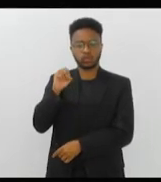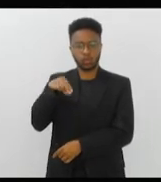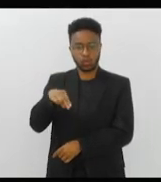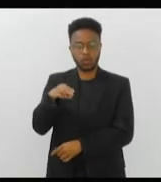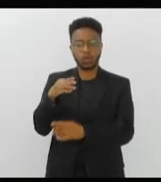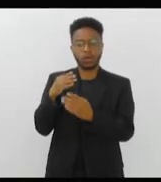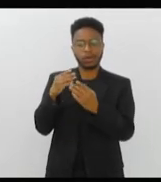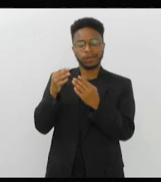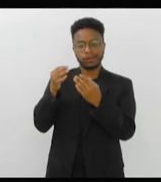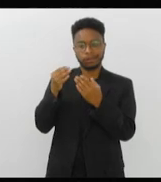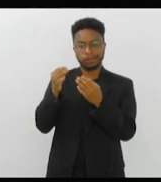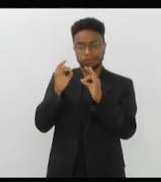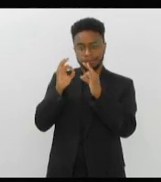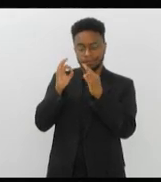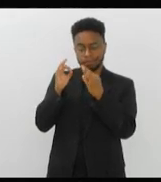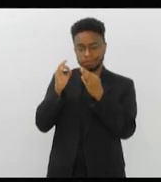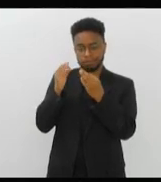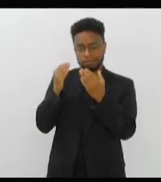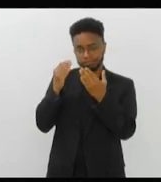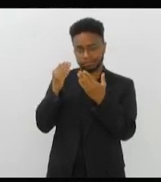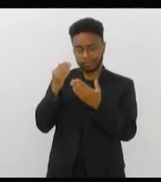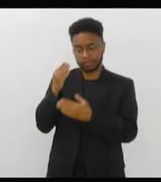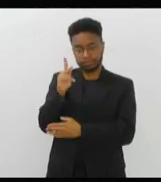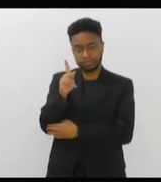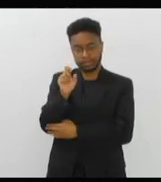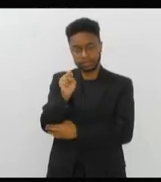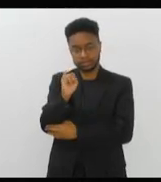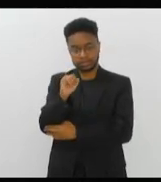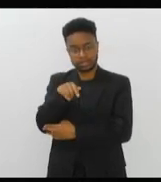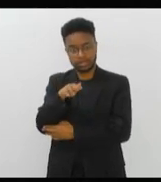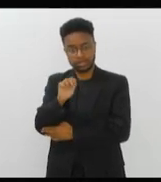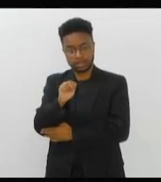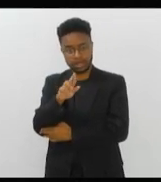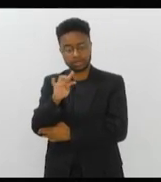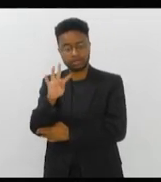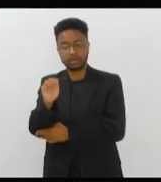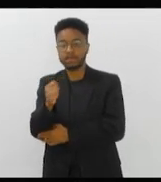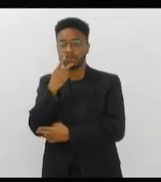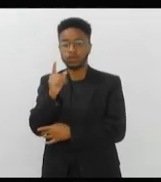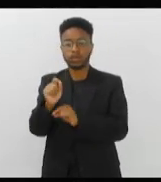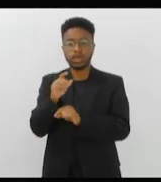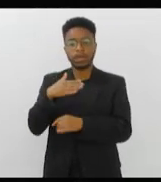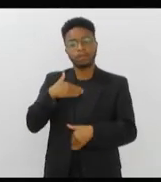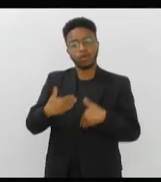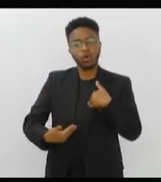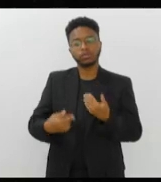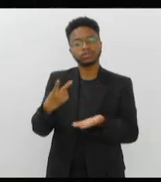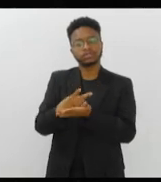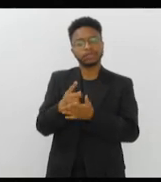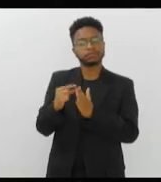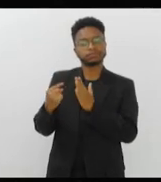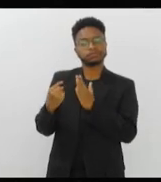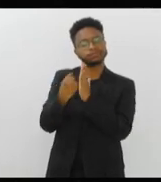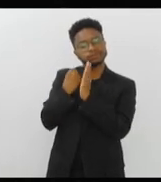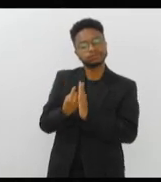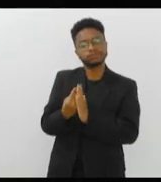tem uma frase que considero extremamente poderosa. Ó, meu corpo, faz sempre de mim um homem que questiona. Fanon chamou essa frase,